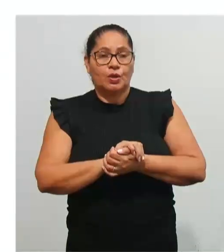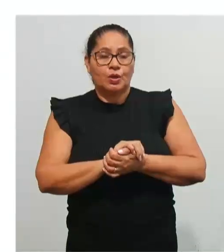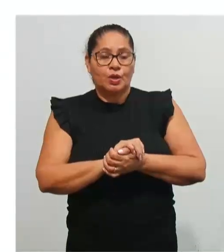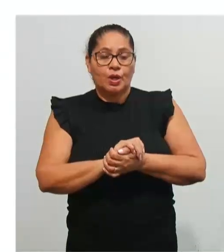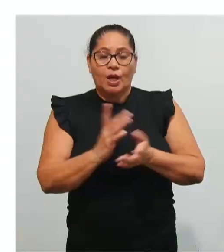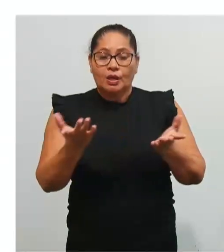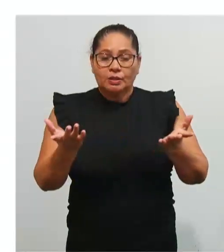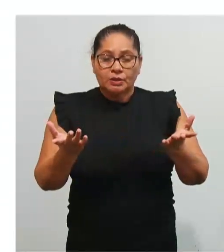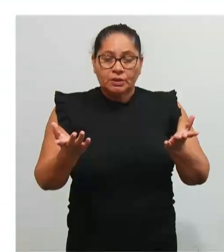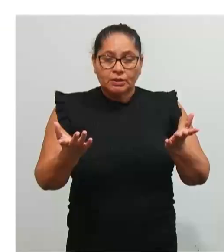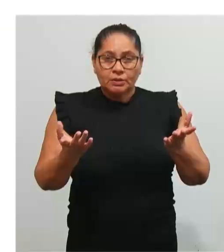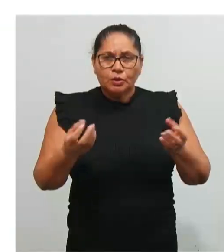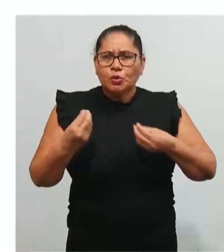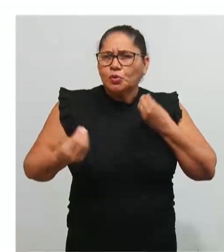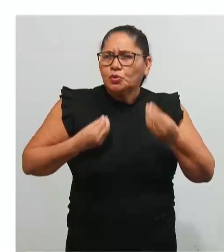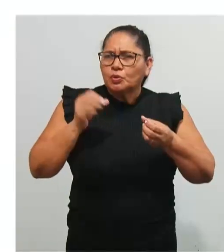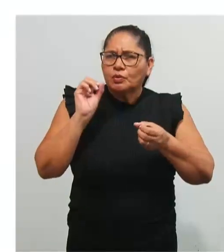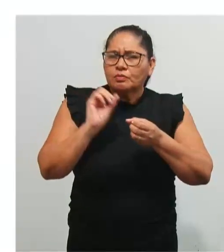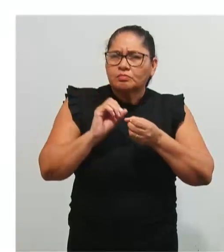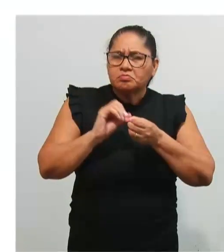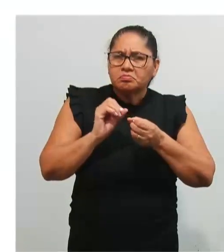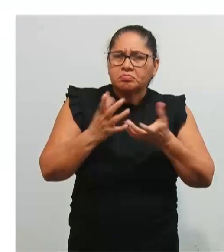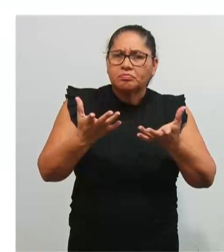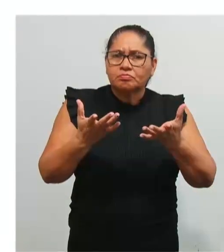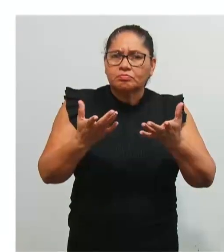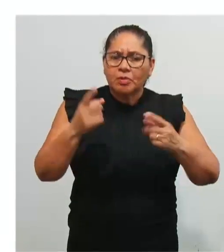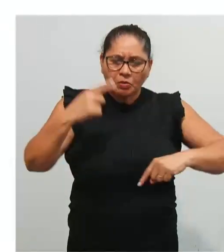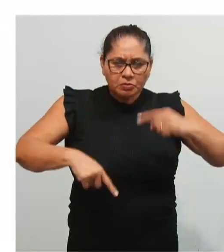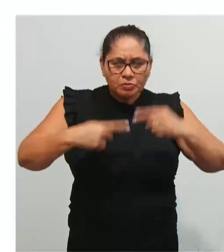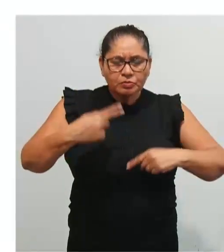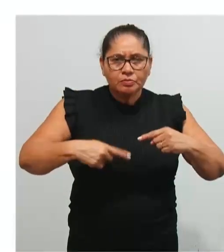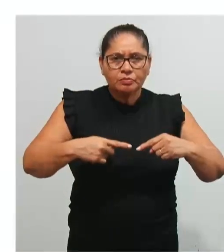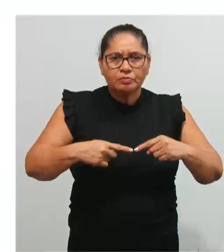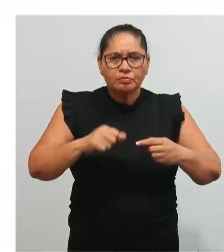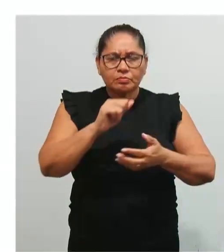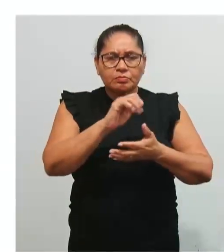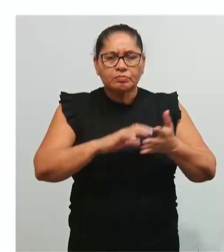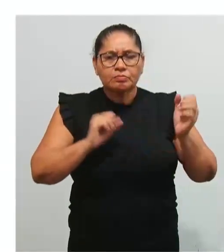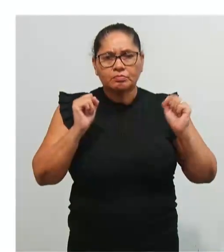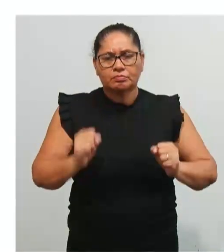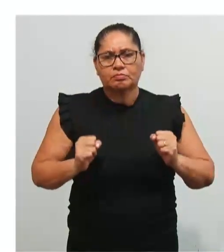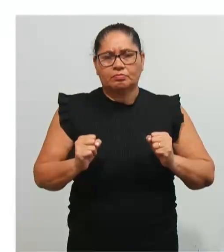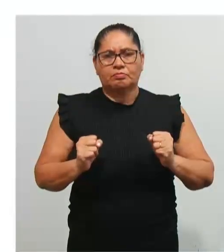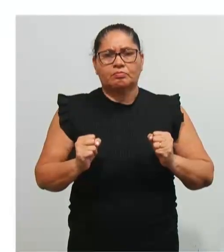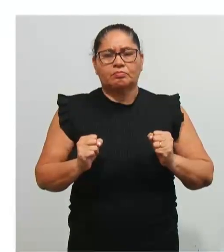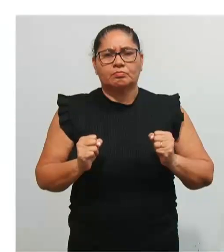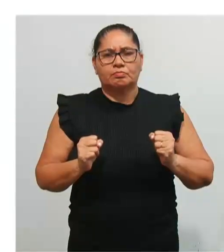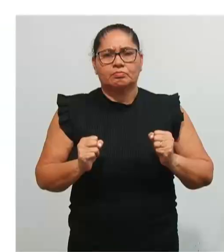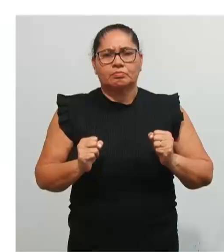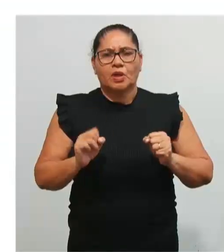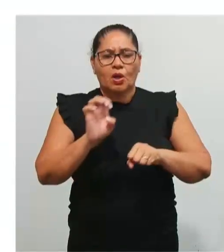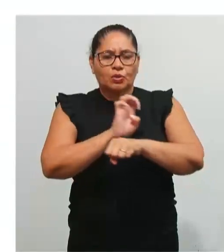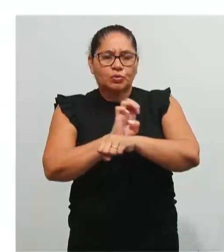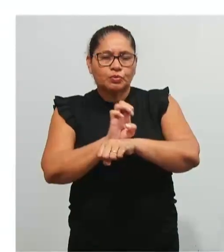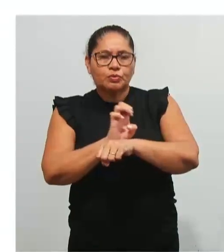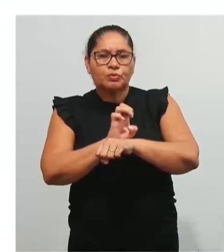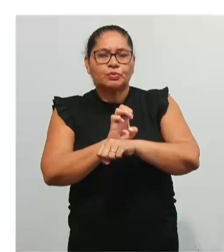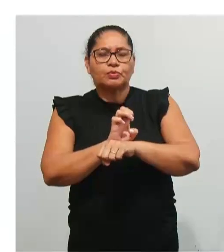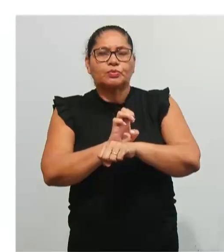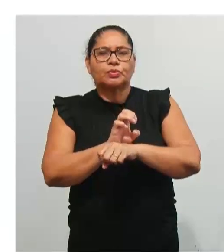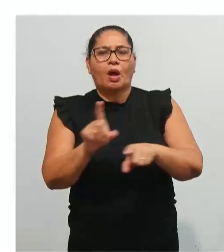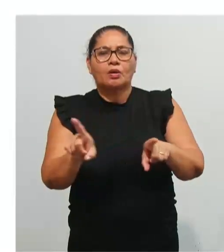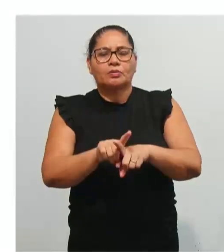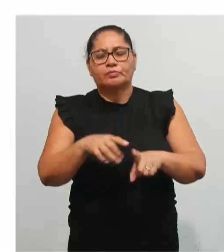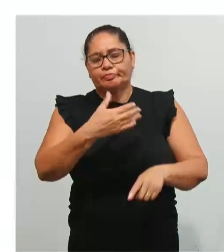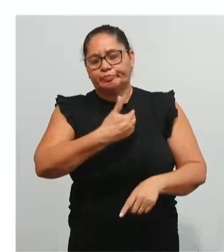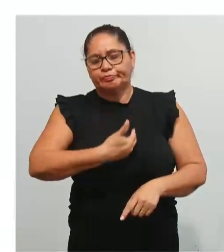às próprias condições substantivas materiais de exercício do poder da legitimidade do Estado e do seu governo,